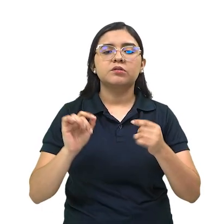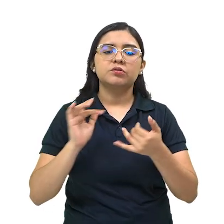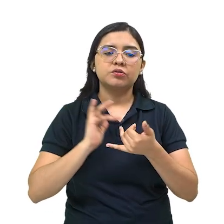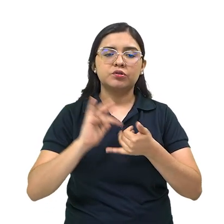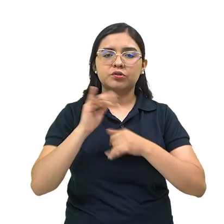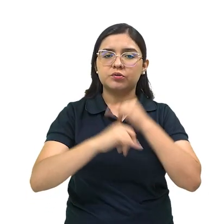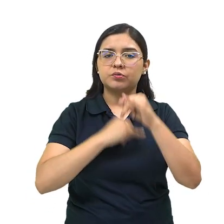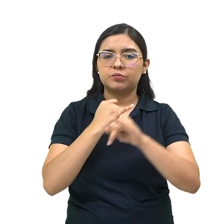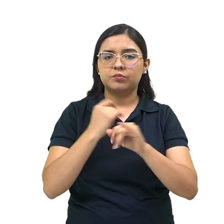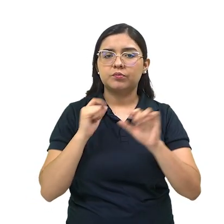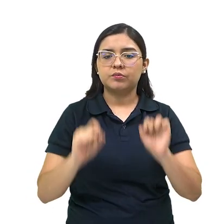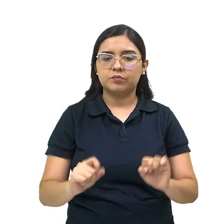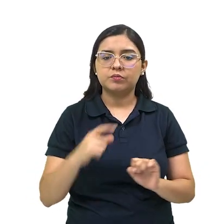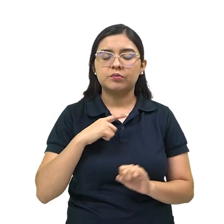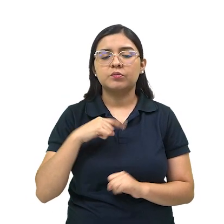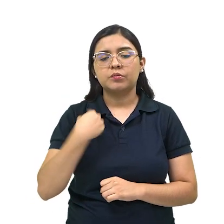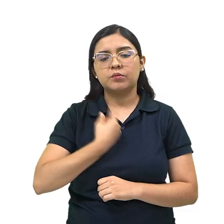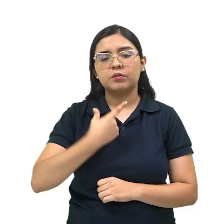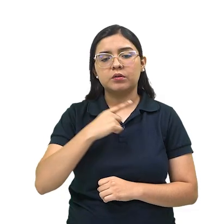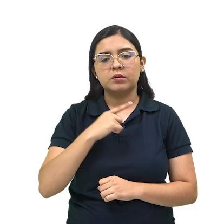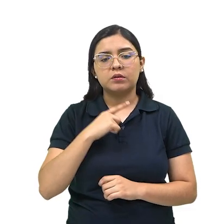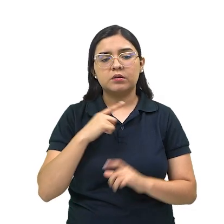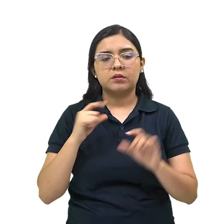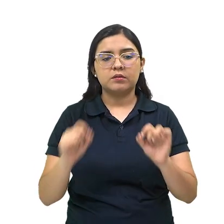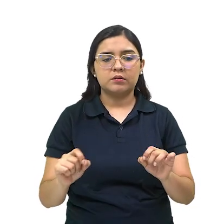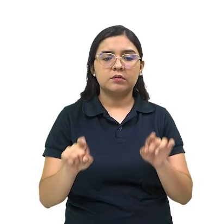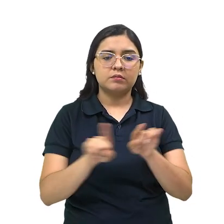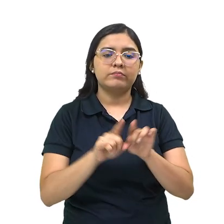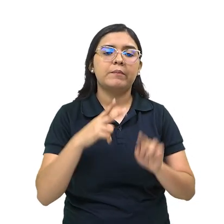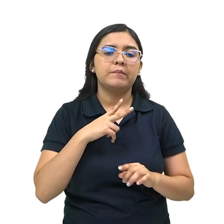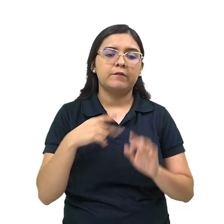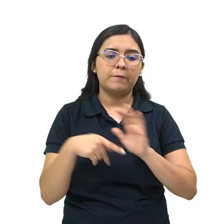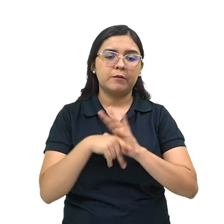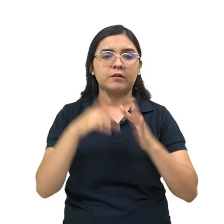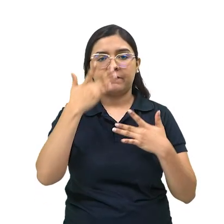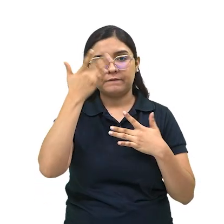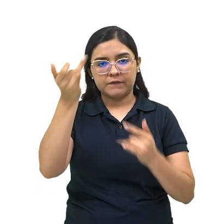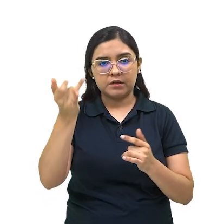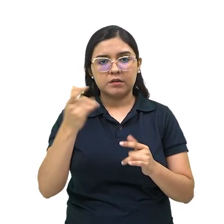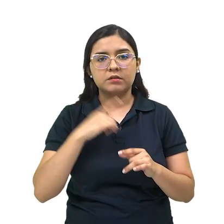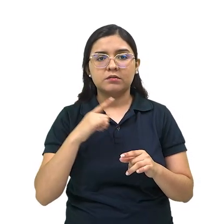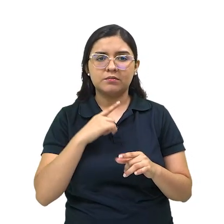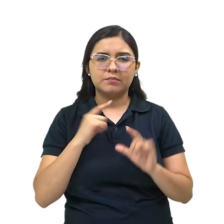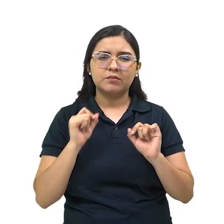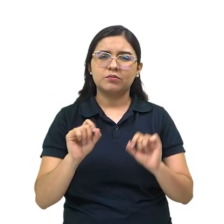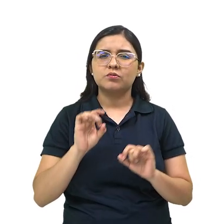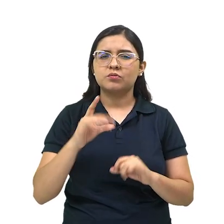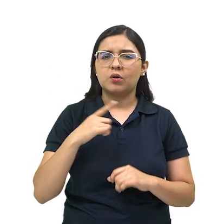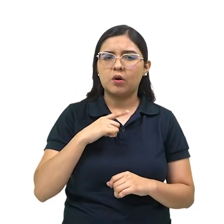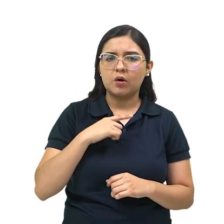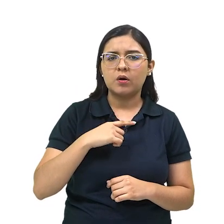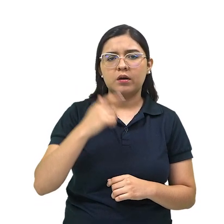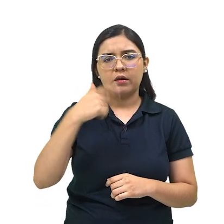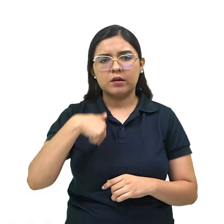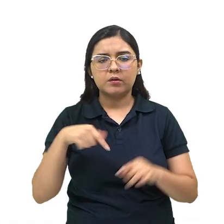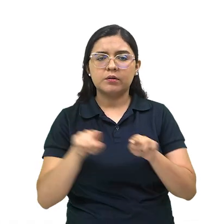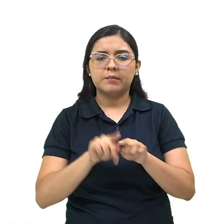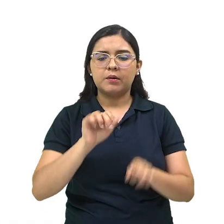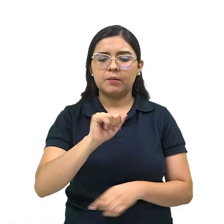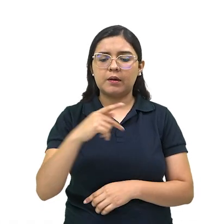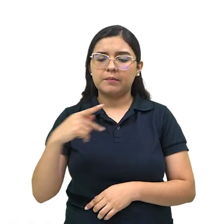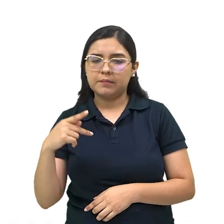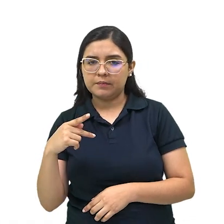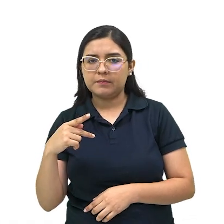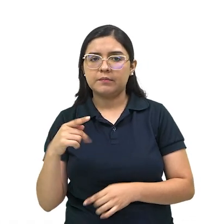sociais acabarem fazendo a gente ter uma expressão muito privada da nossa fé. Uma expressão que fica só aqui entre eu e o aplicativo,